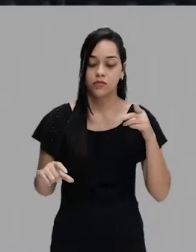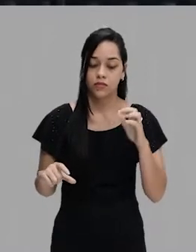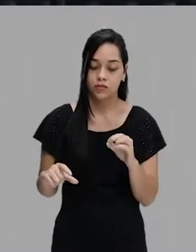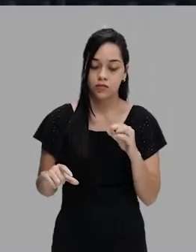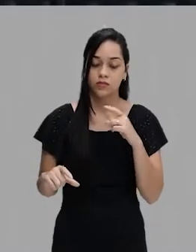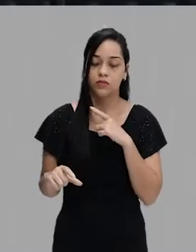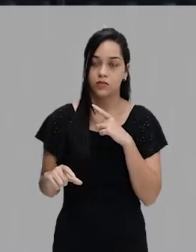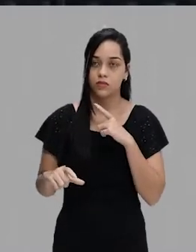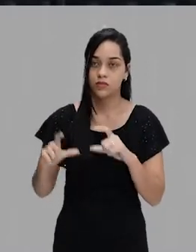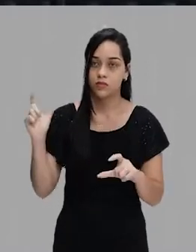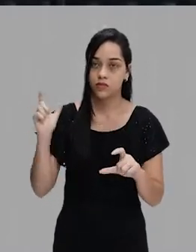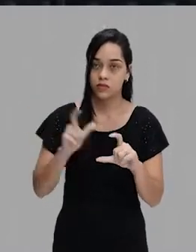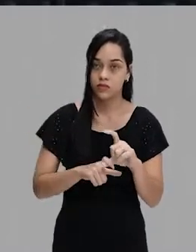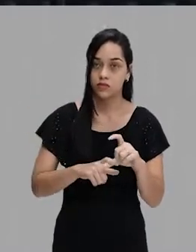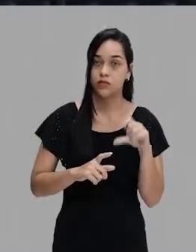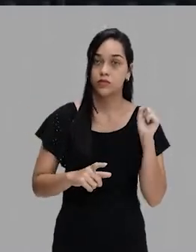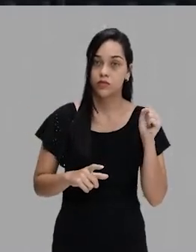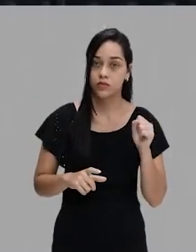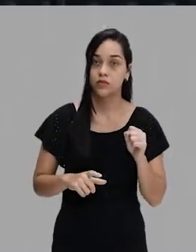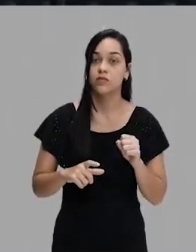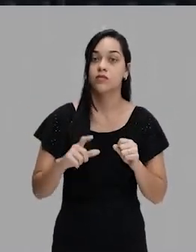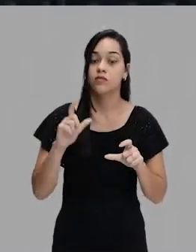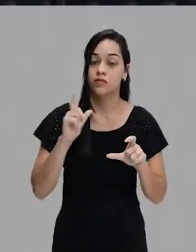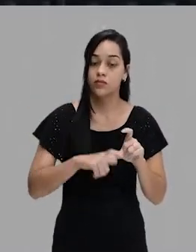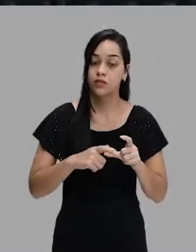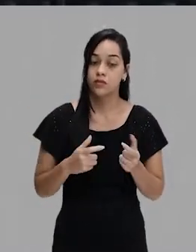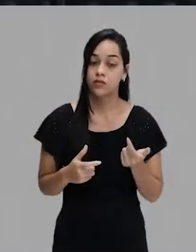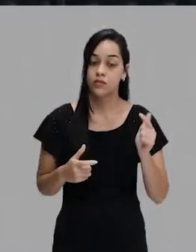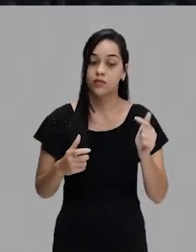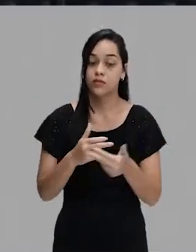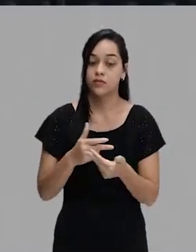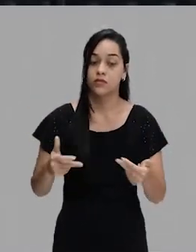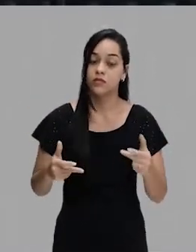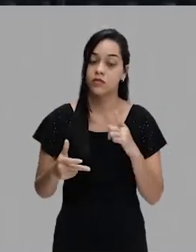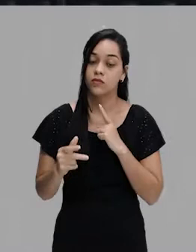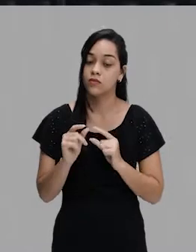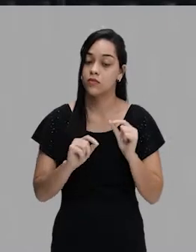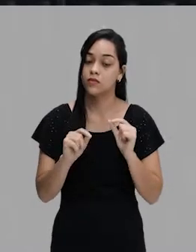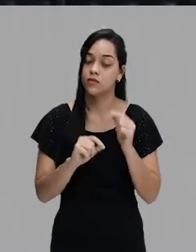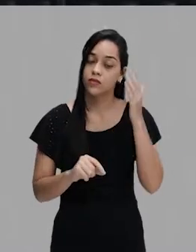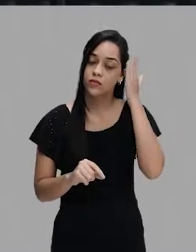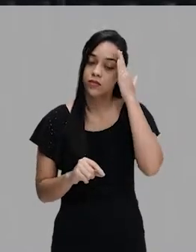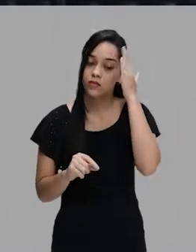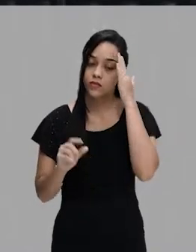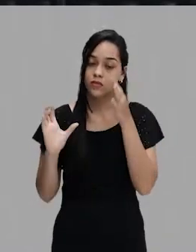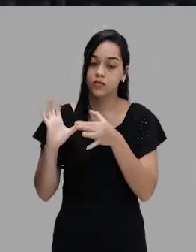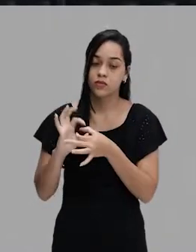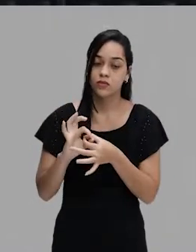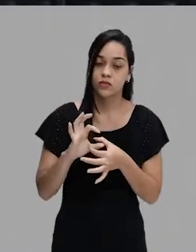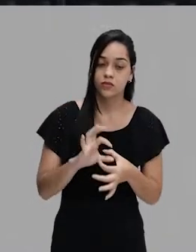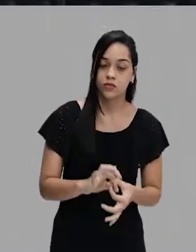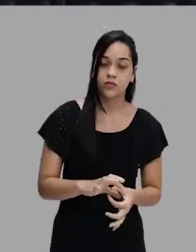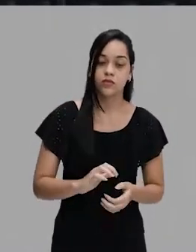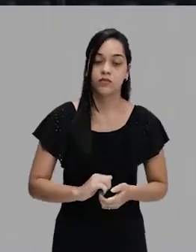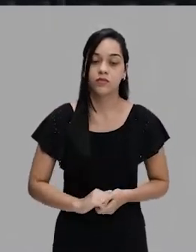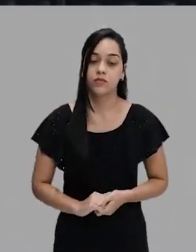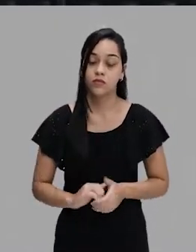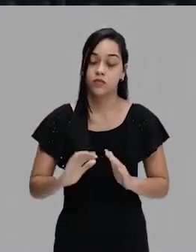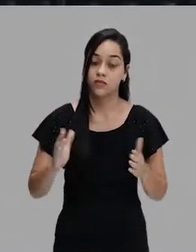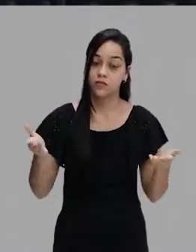está subordinada, que depende de outra oração. Para quê? Para que haja entendimento no contexto.